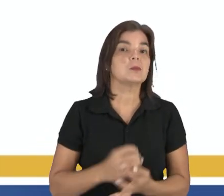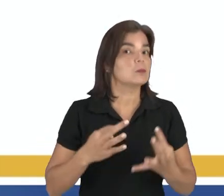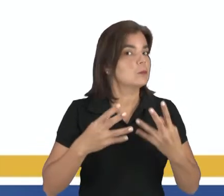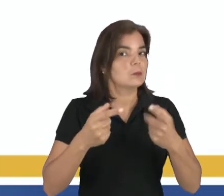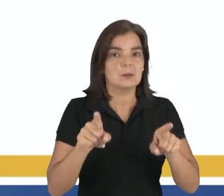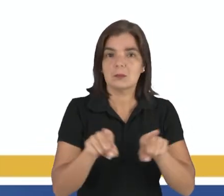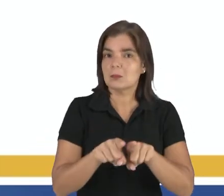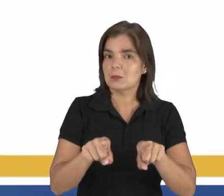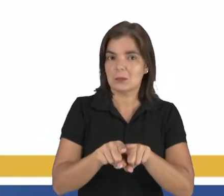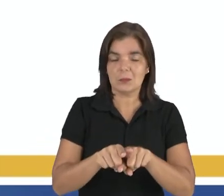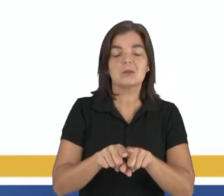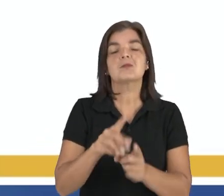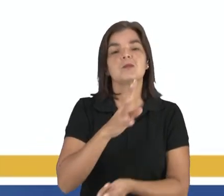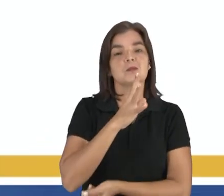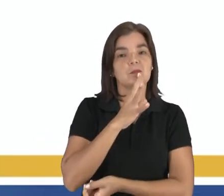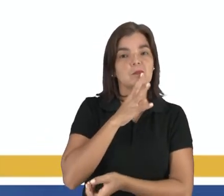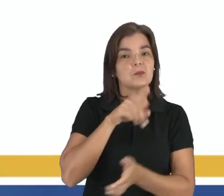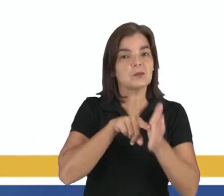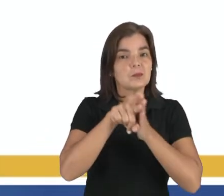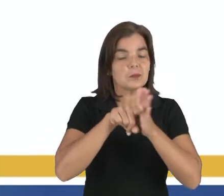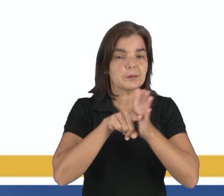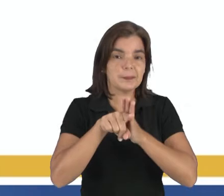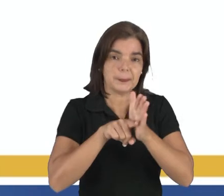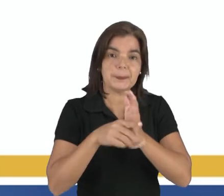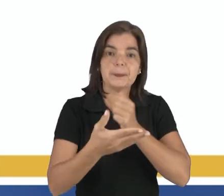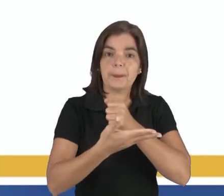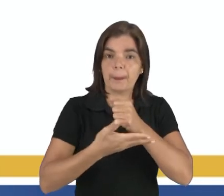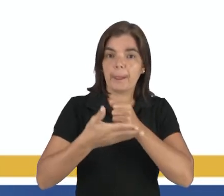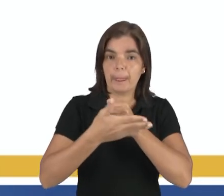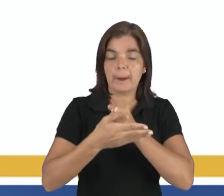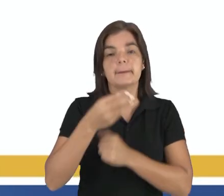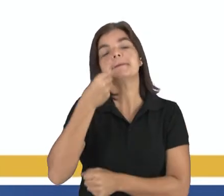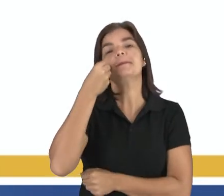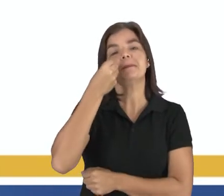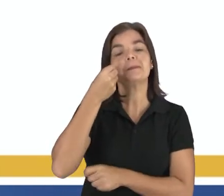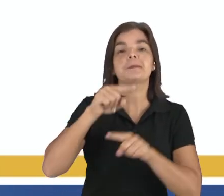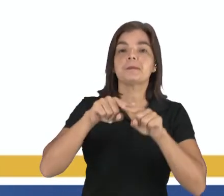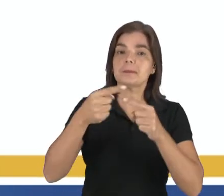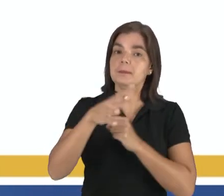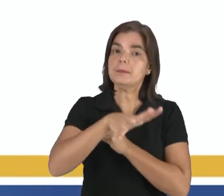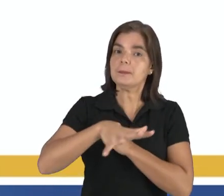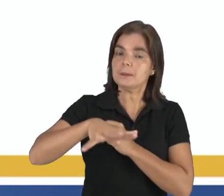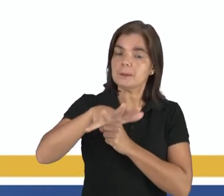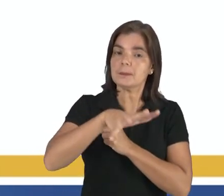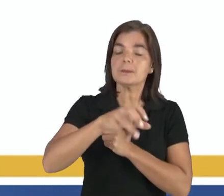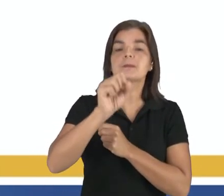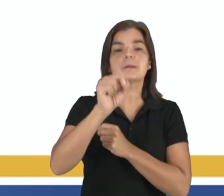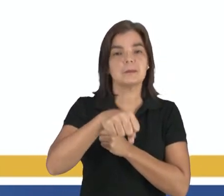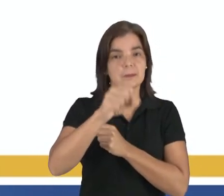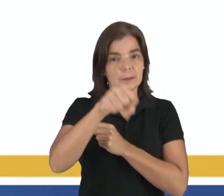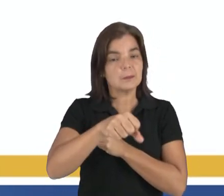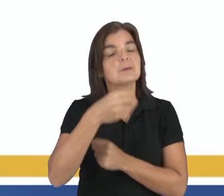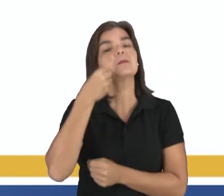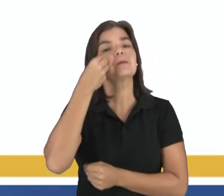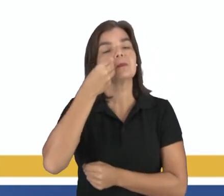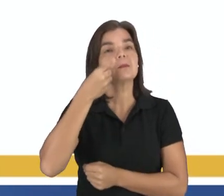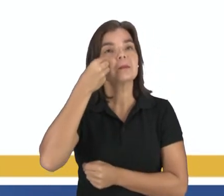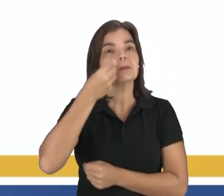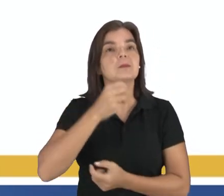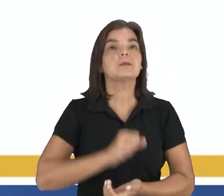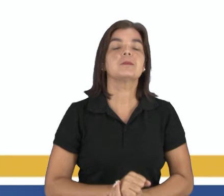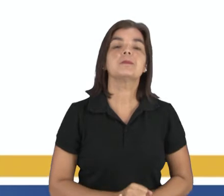nem todo o conhecimento científico é baseado em um experimento, porém a maioria sim é baseada em